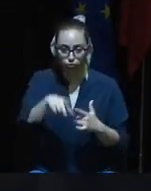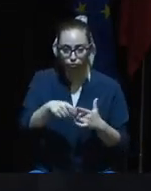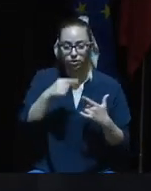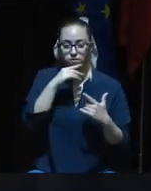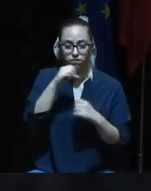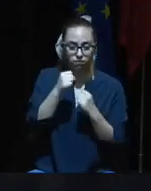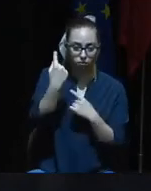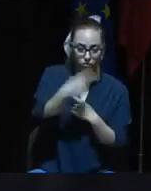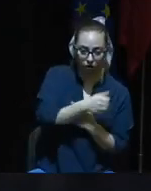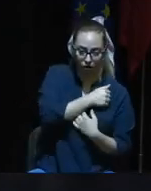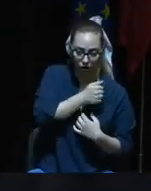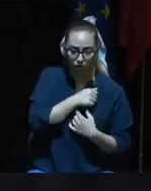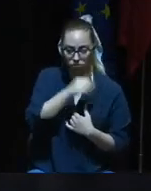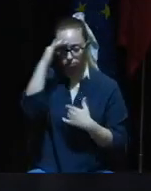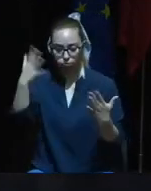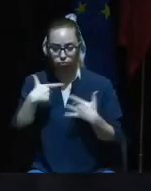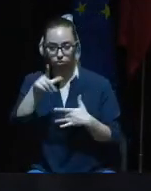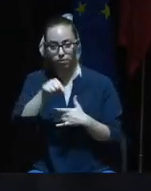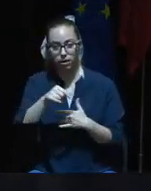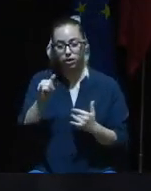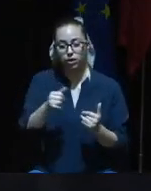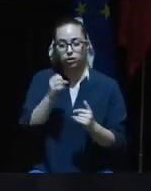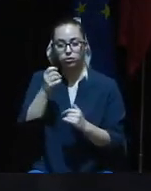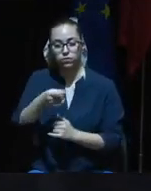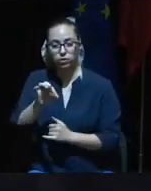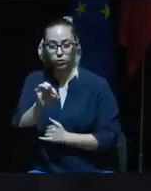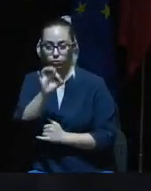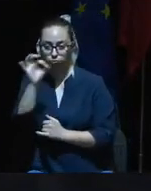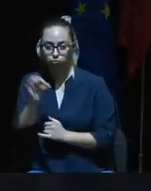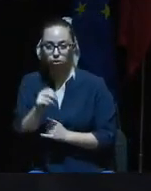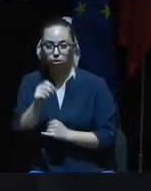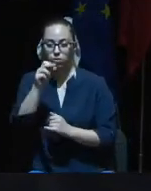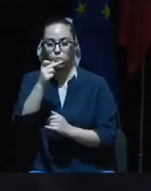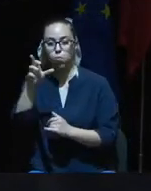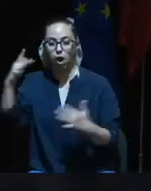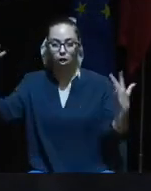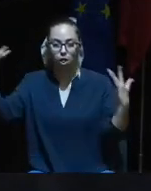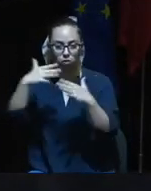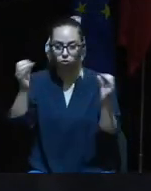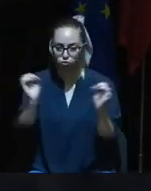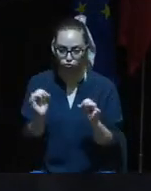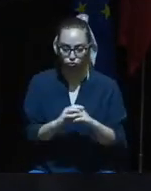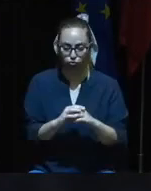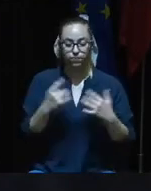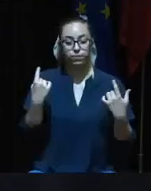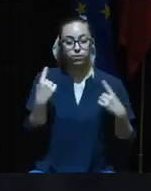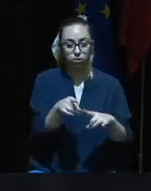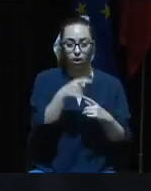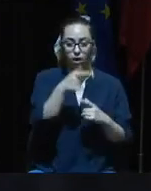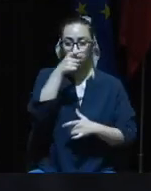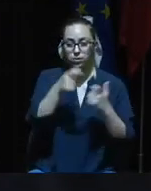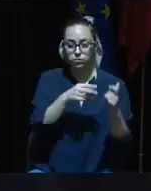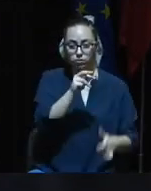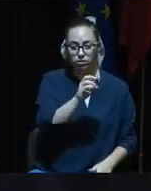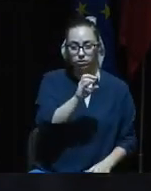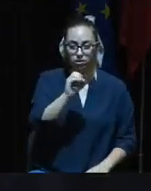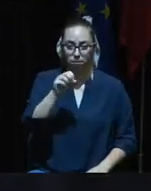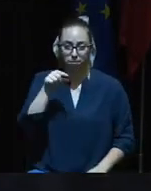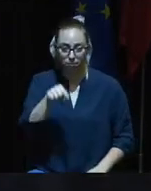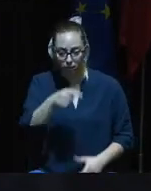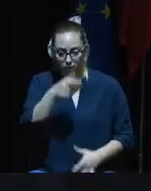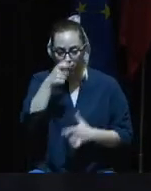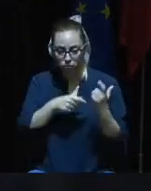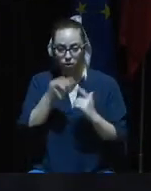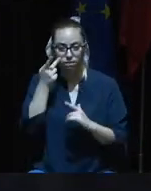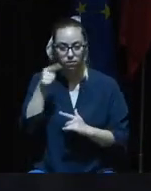proteja Municipal de adaptação às alterações climáticas 2017 é estimado que mais de 130 mil residentes em Lisboa serão